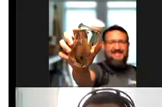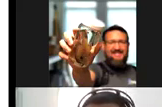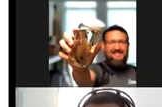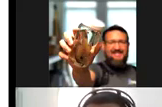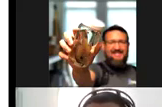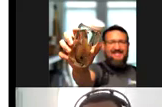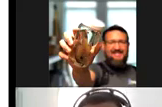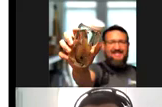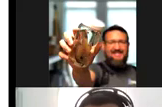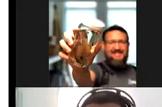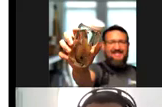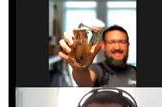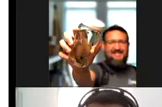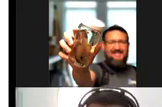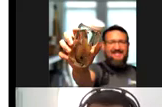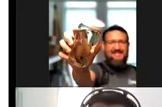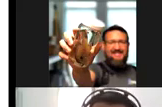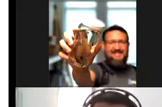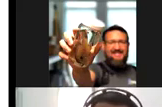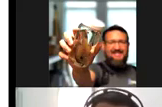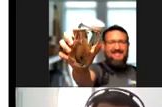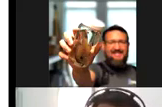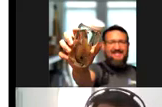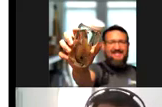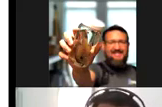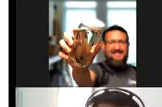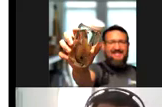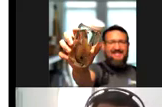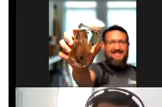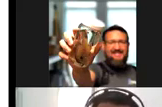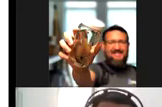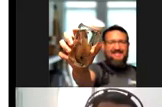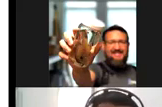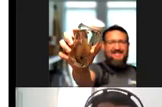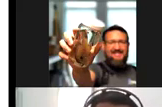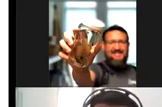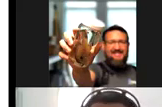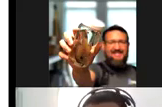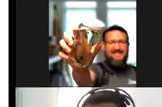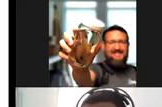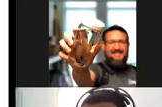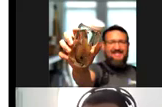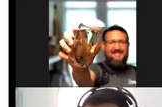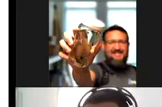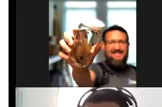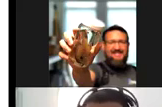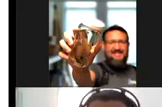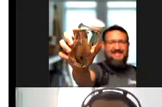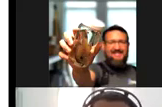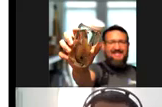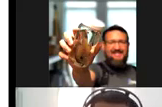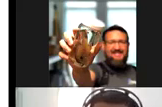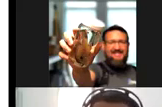UTI ou se recuperar e virar óbito ou se recuperar. Isso tudo aqui é com base em dados de taxas que são estimadas empíricas,